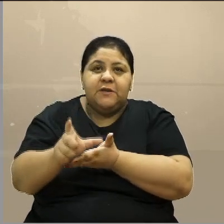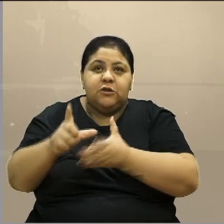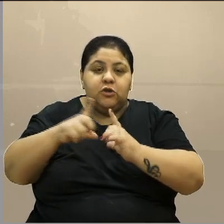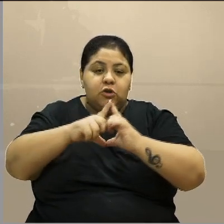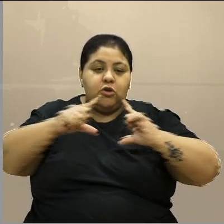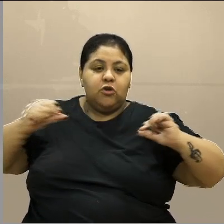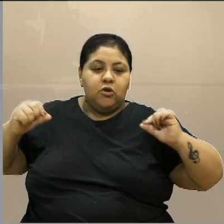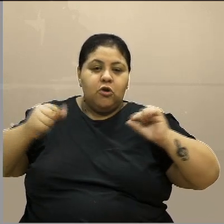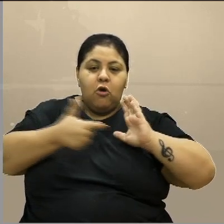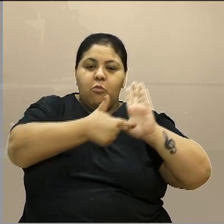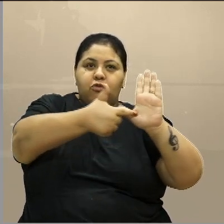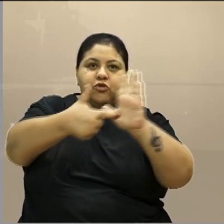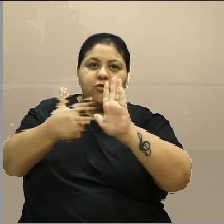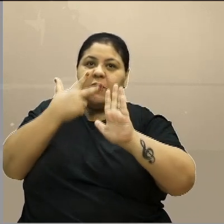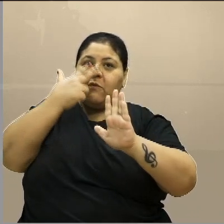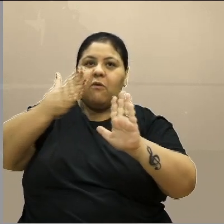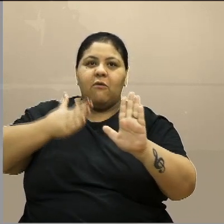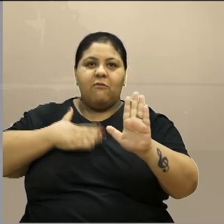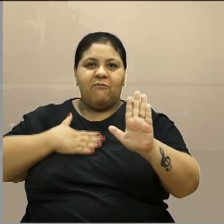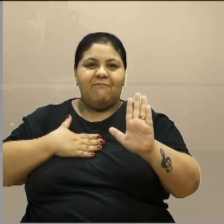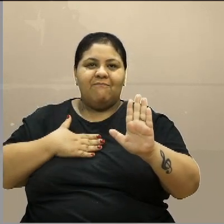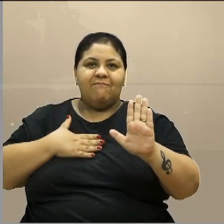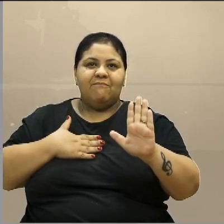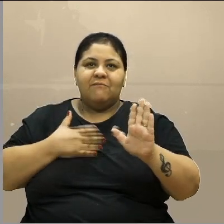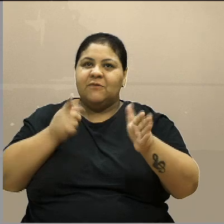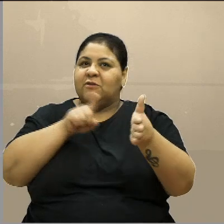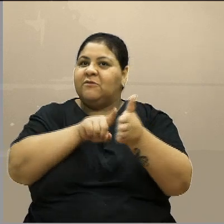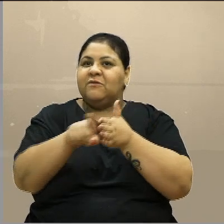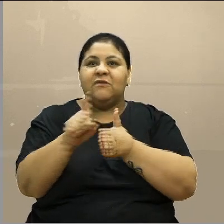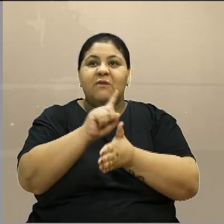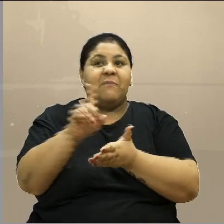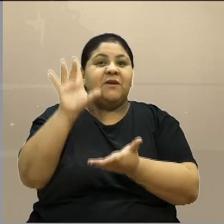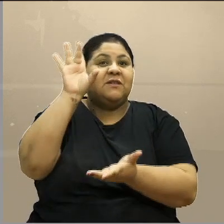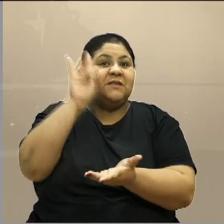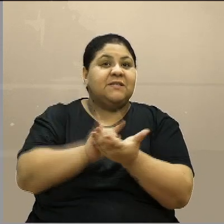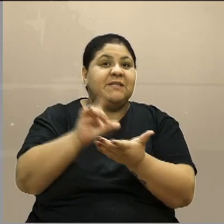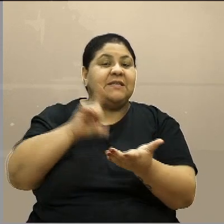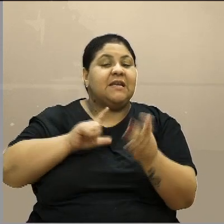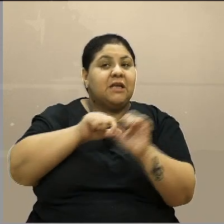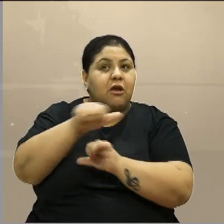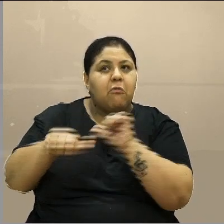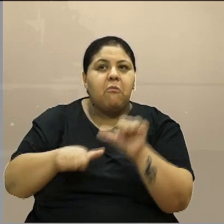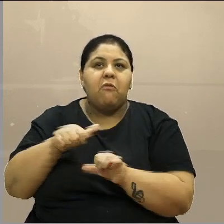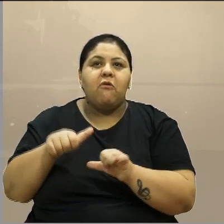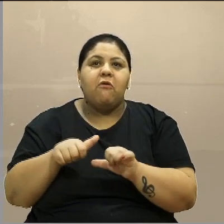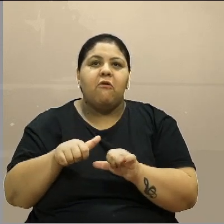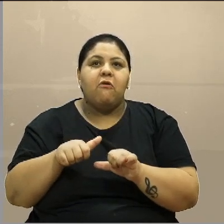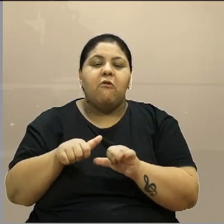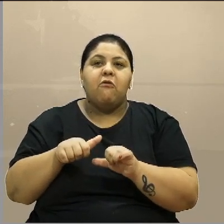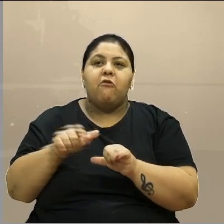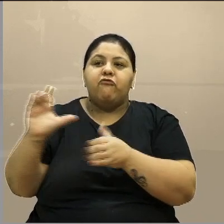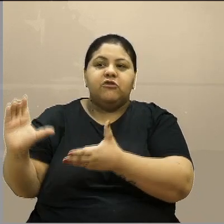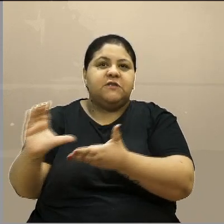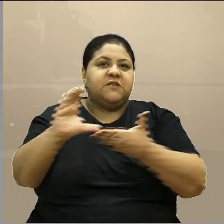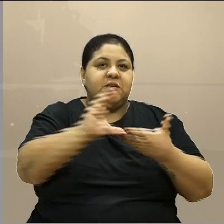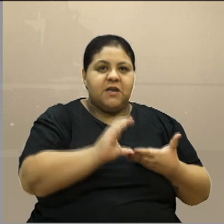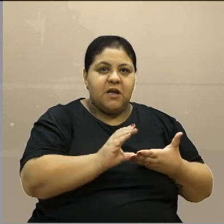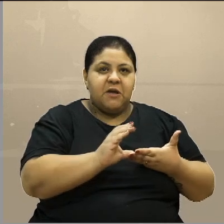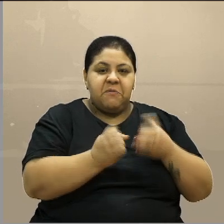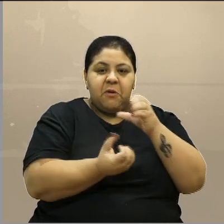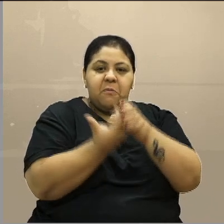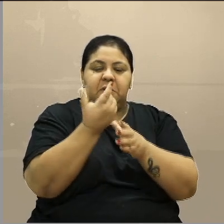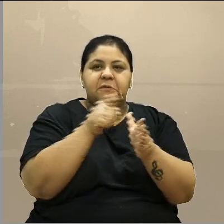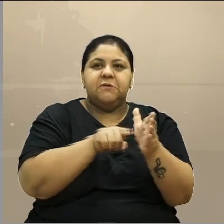mesma coisa que você está pesquisando. Ele já publicou, a sua pesquisa não é mais original, você tem que mudar. Muitas vezes você ganha um financiamento para fazer essa